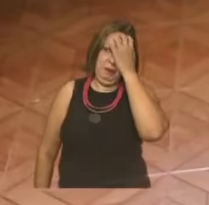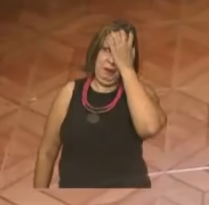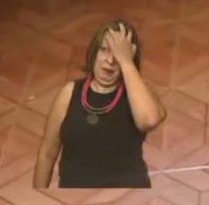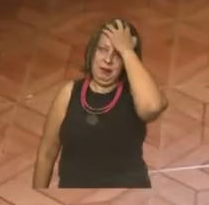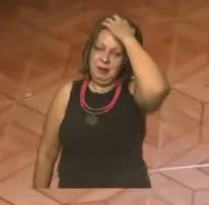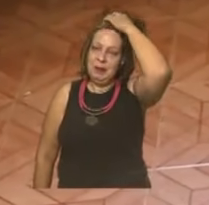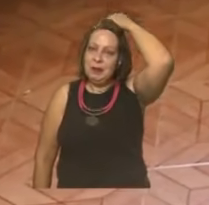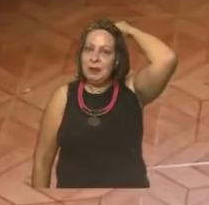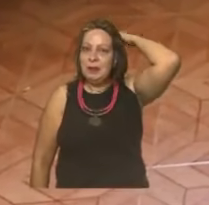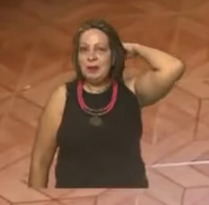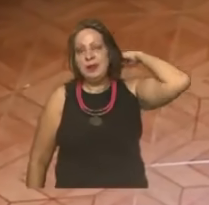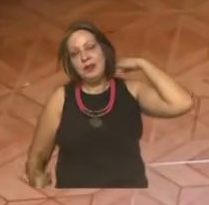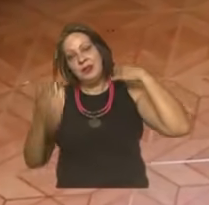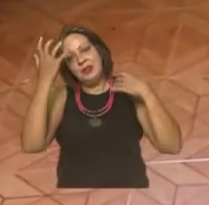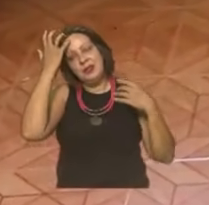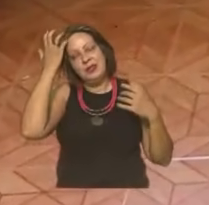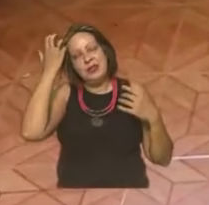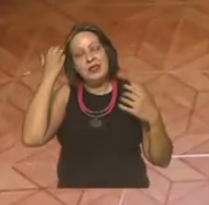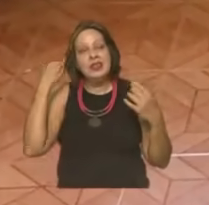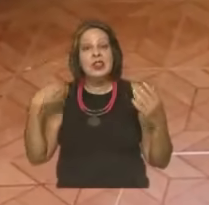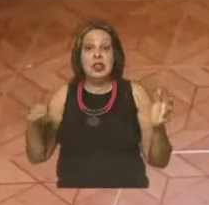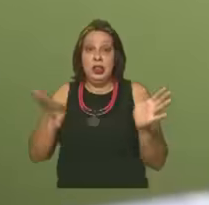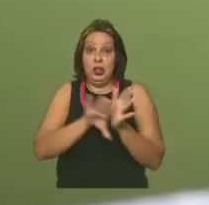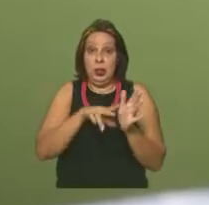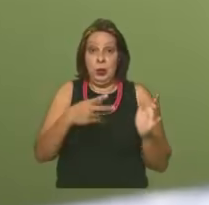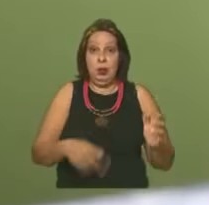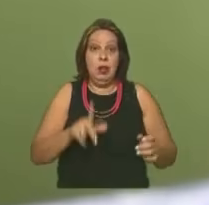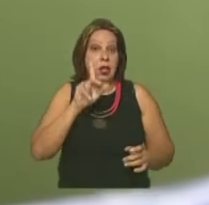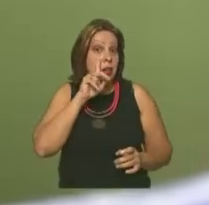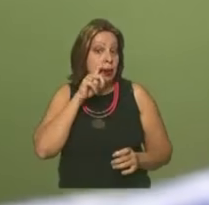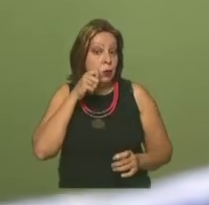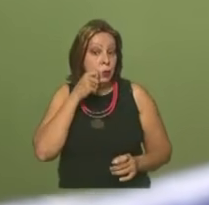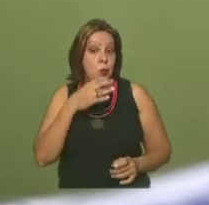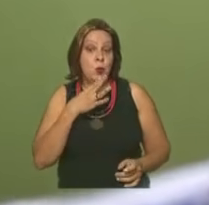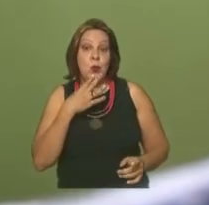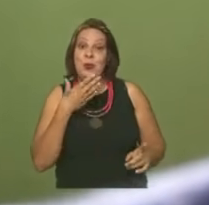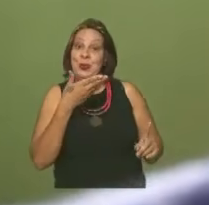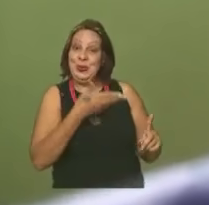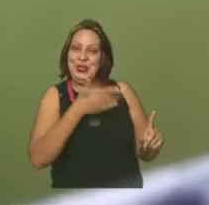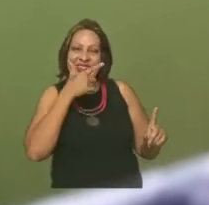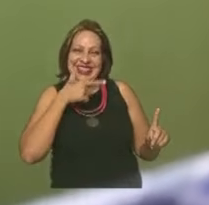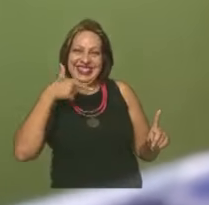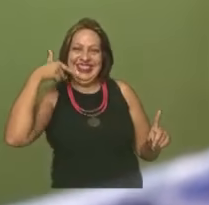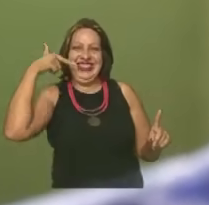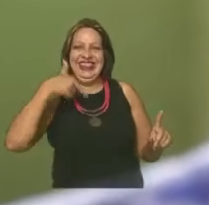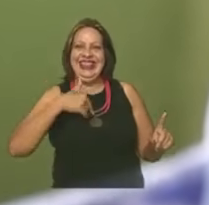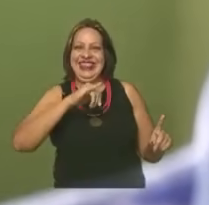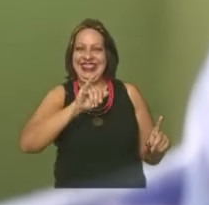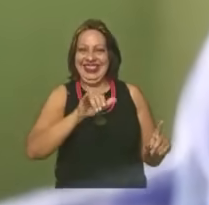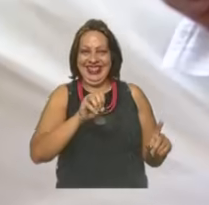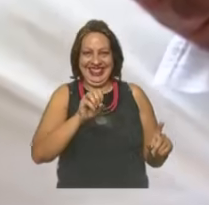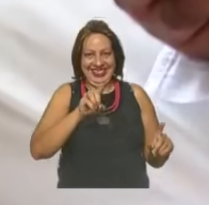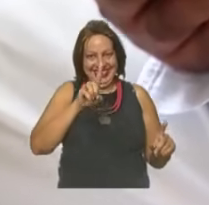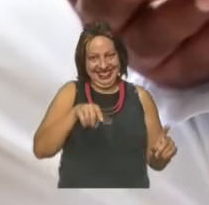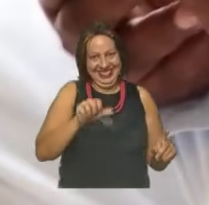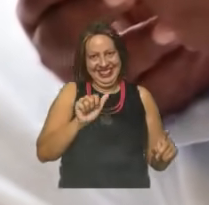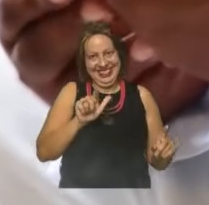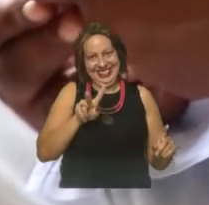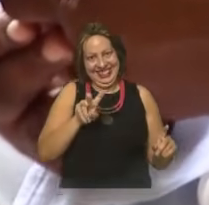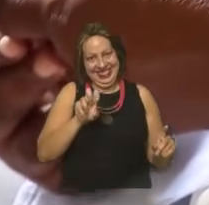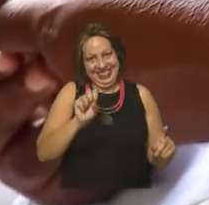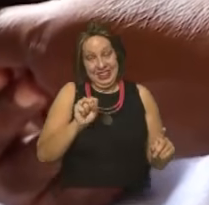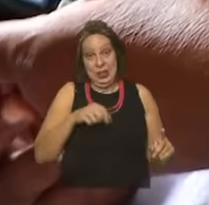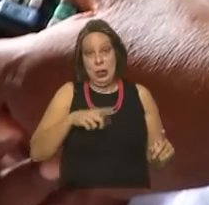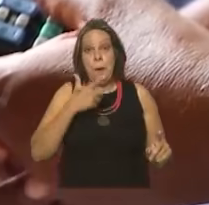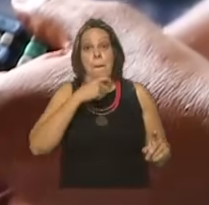E o Caju Cap chegou no Jardim Centenário em Aracaju. Fomos conhecer o simpático senhor José Alves Brito, esse pai de